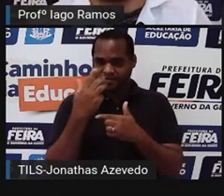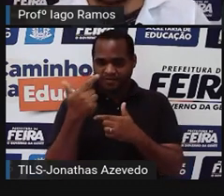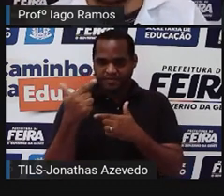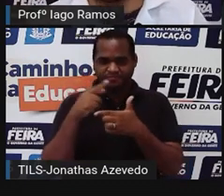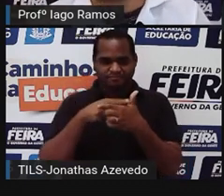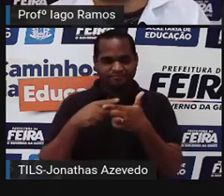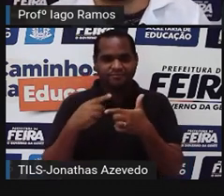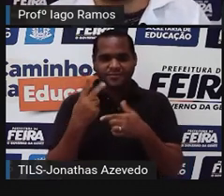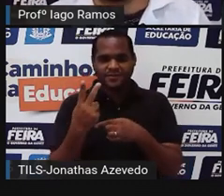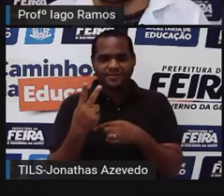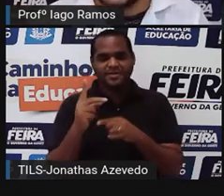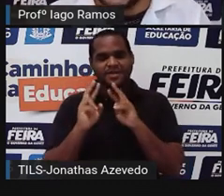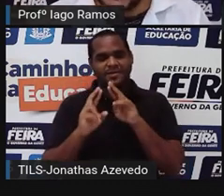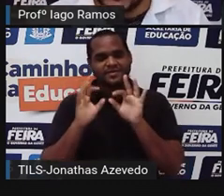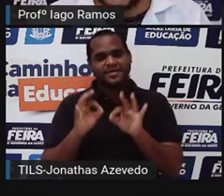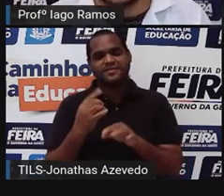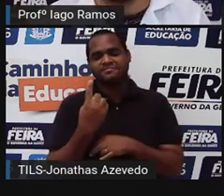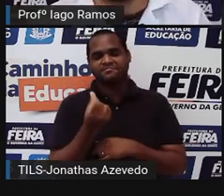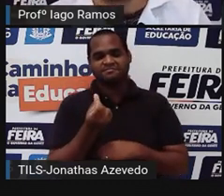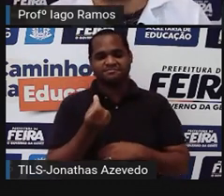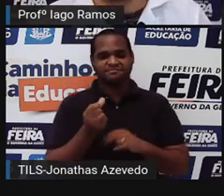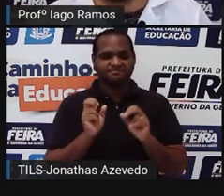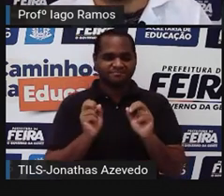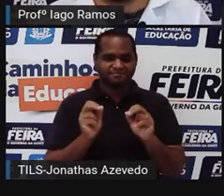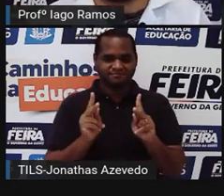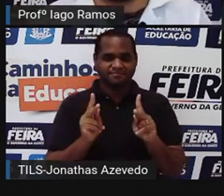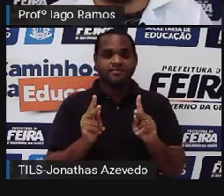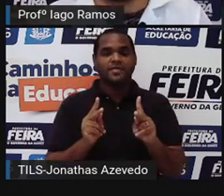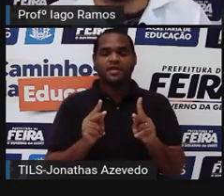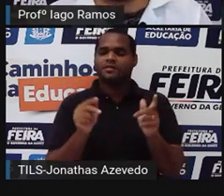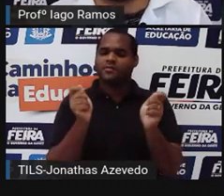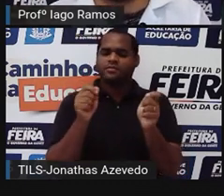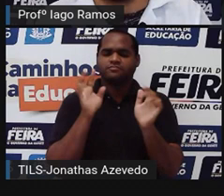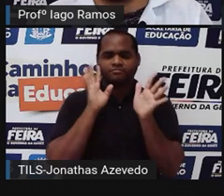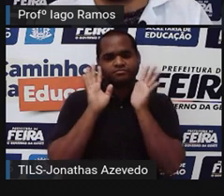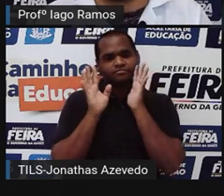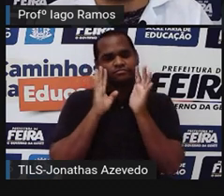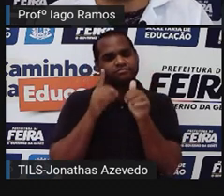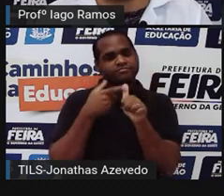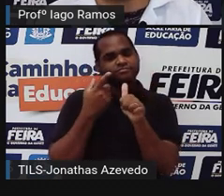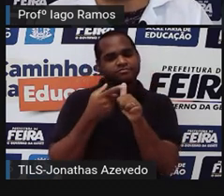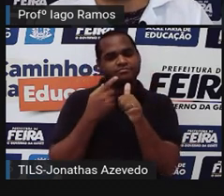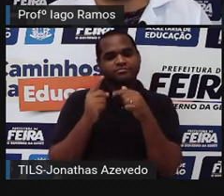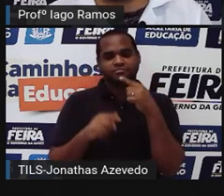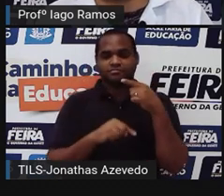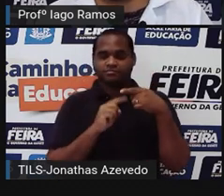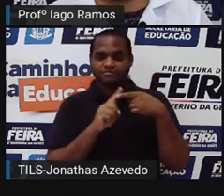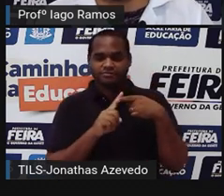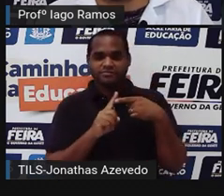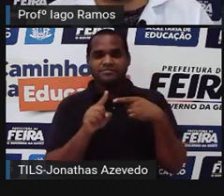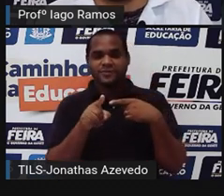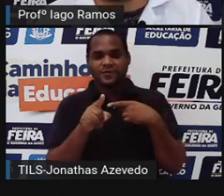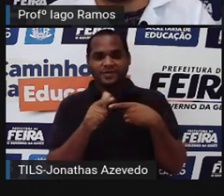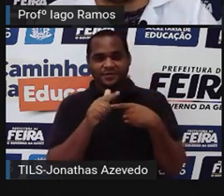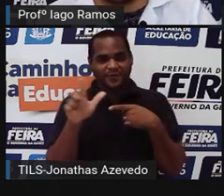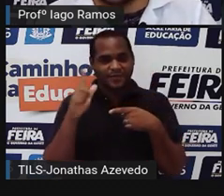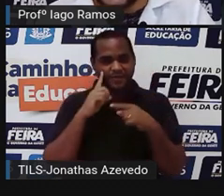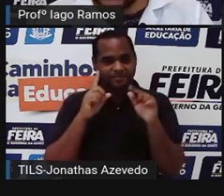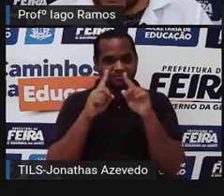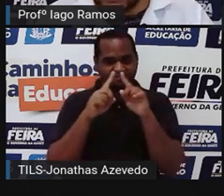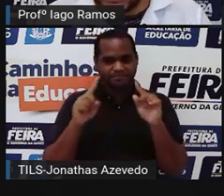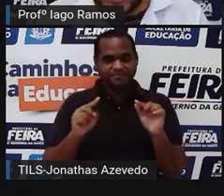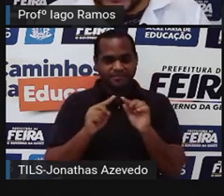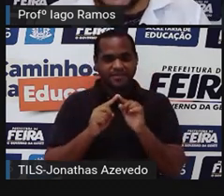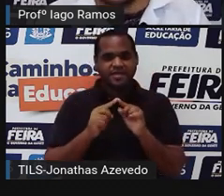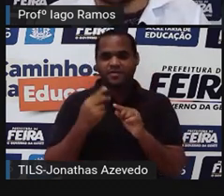o resultado seja 16. Ou seja, né, eu posso também pensar assim, ó, se eu tiro o quadrado, se eu tiro essa potência elevada